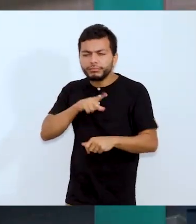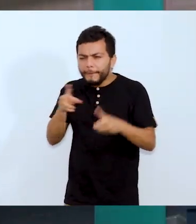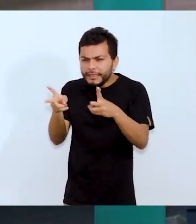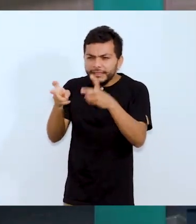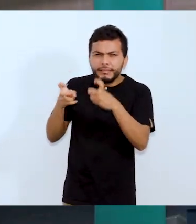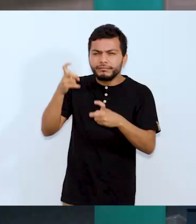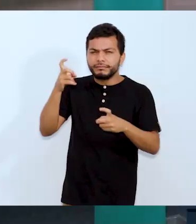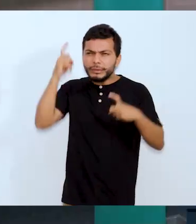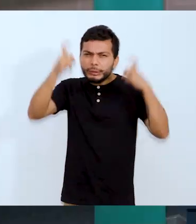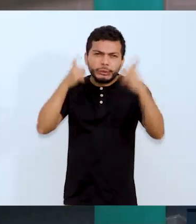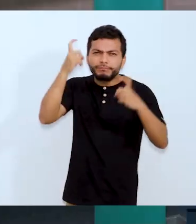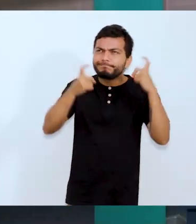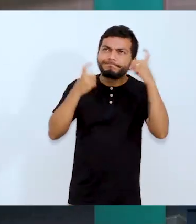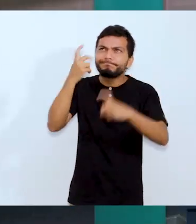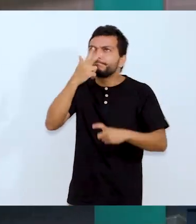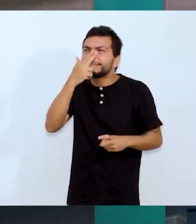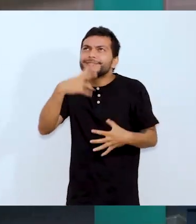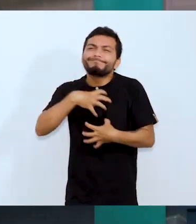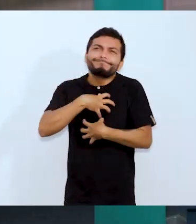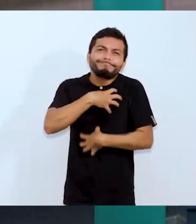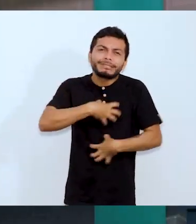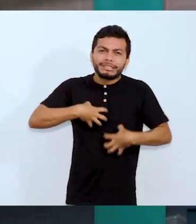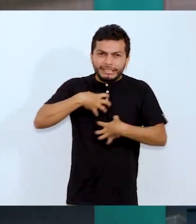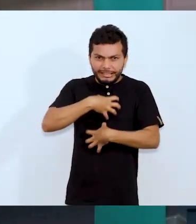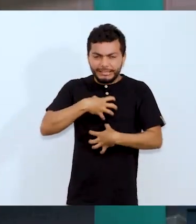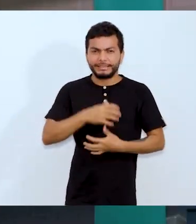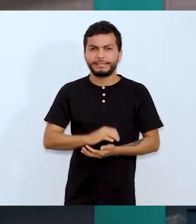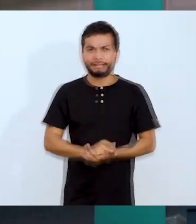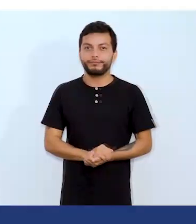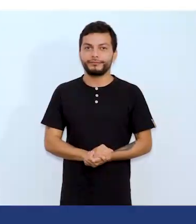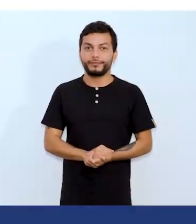esse desalento, essa falta de esperança.